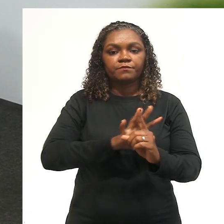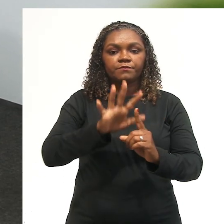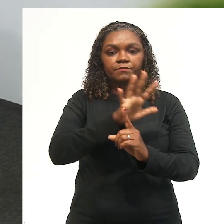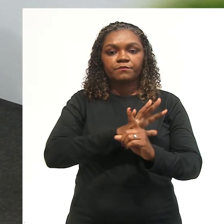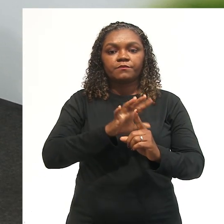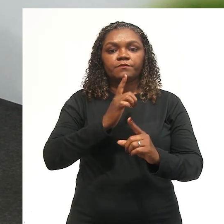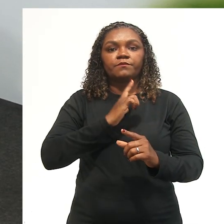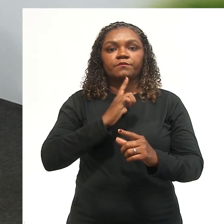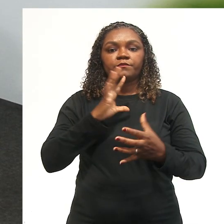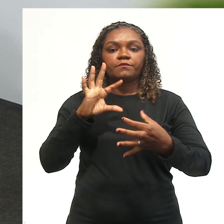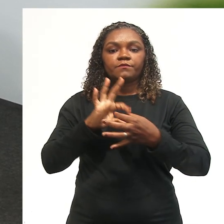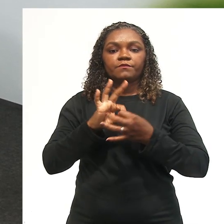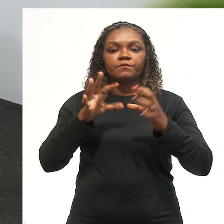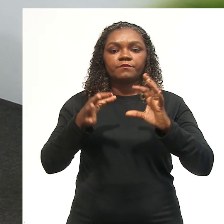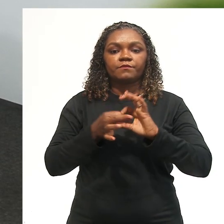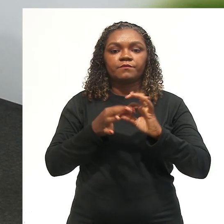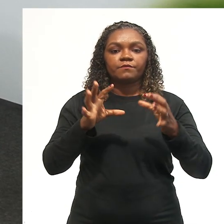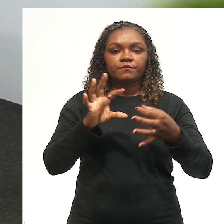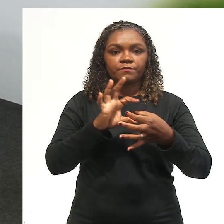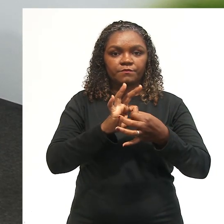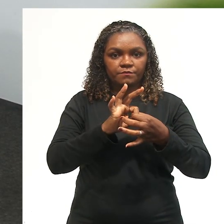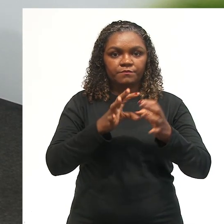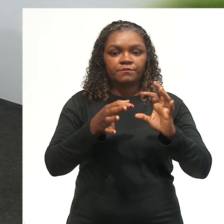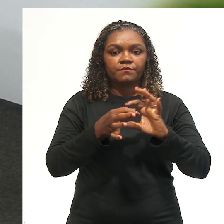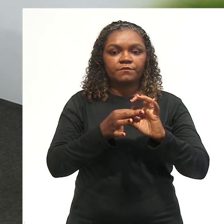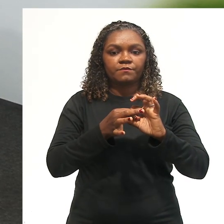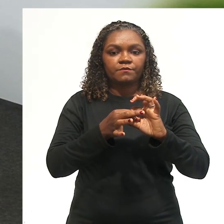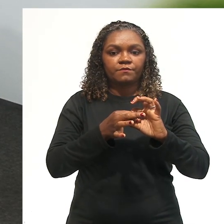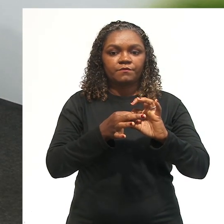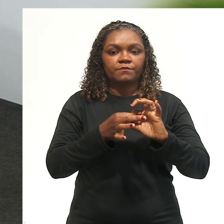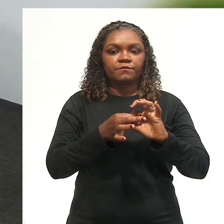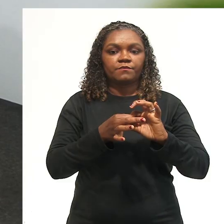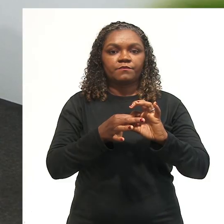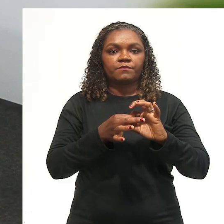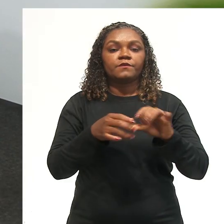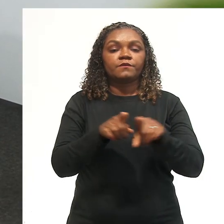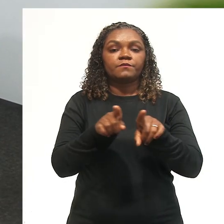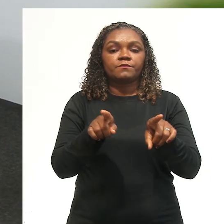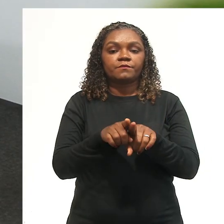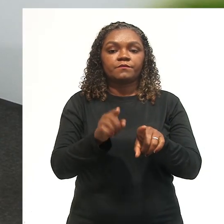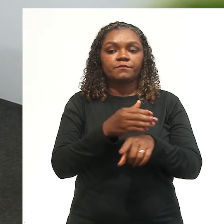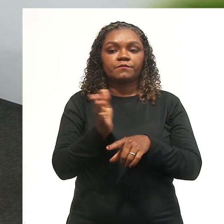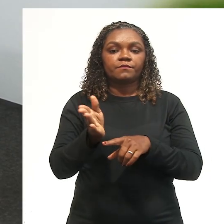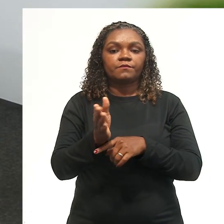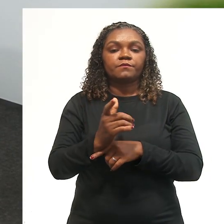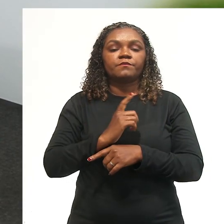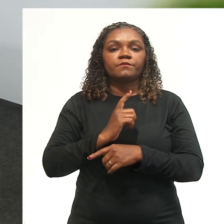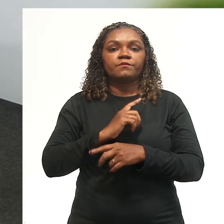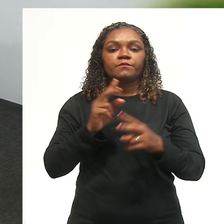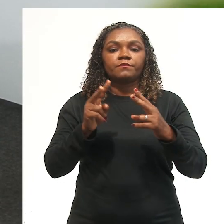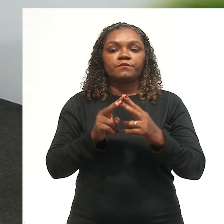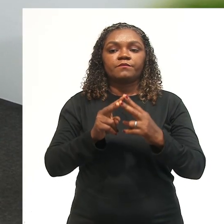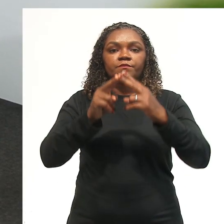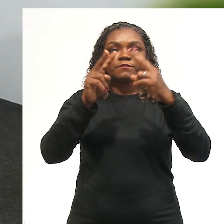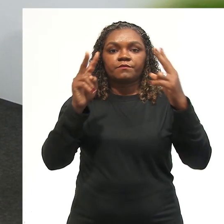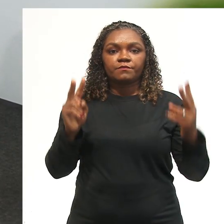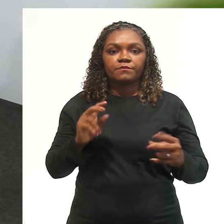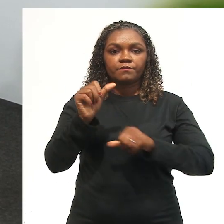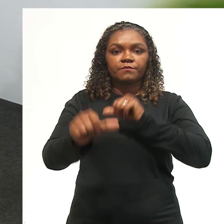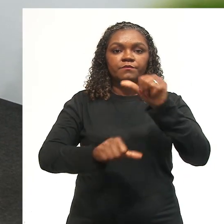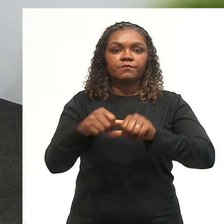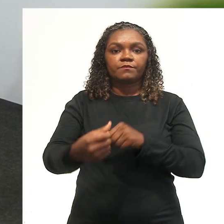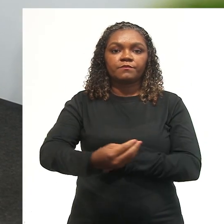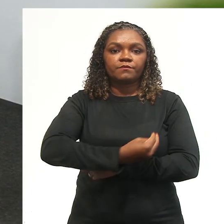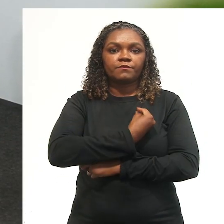existem alguns pontilhados com pontos que se encontram e também na minha lado esquerdo a escrita